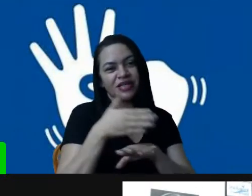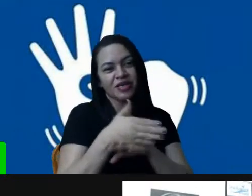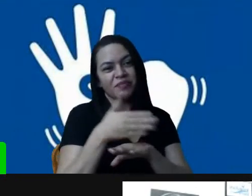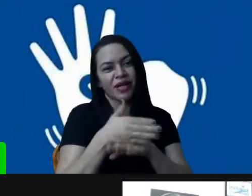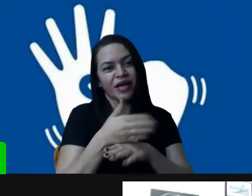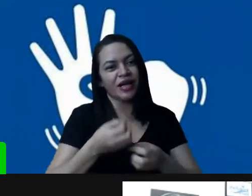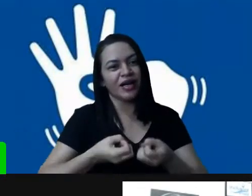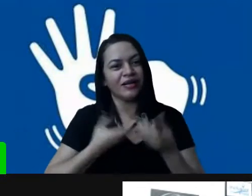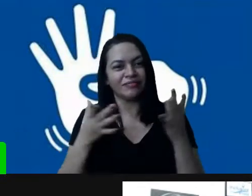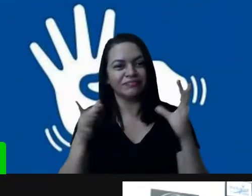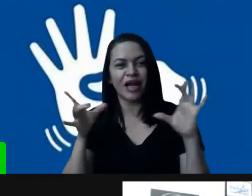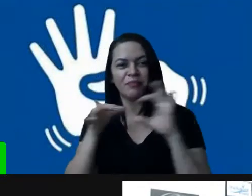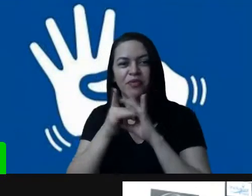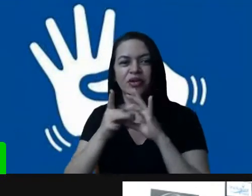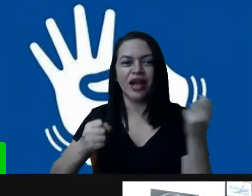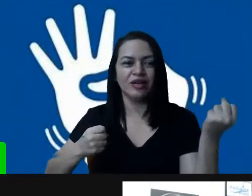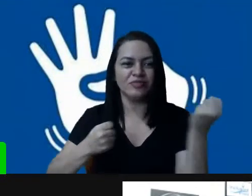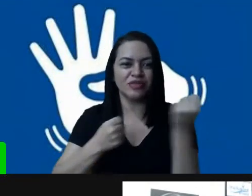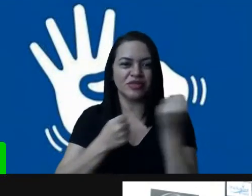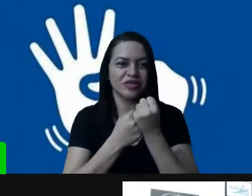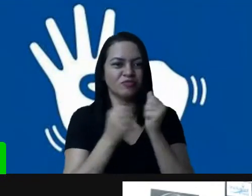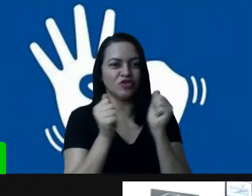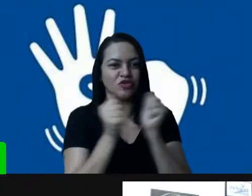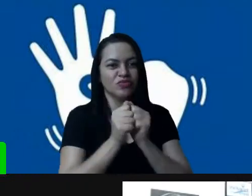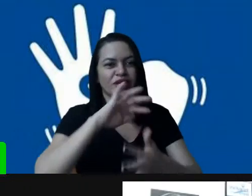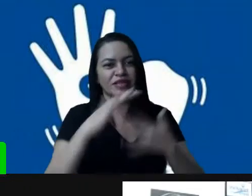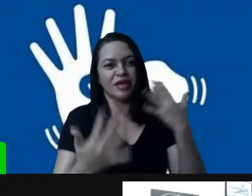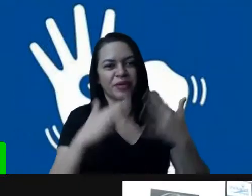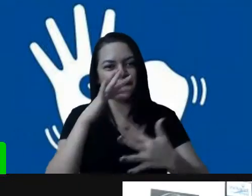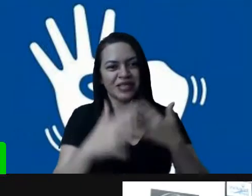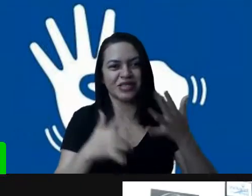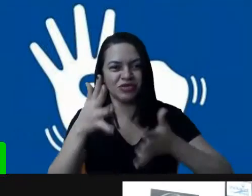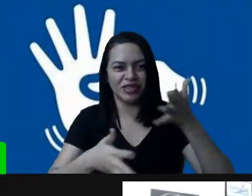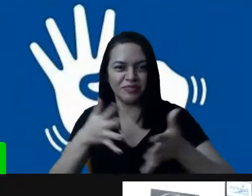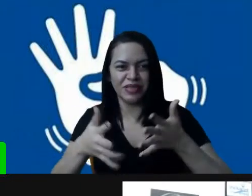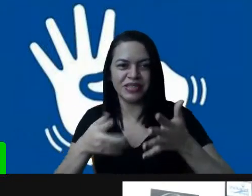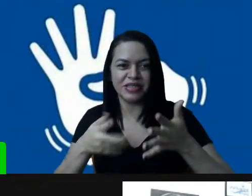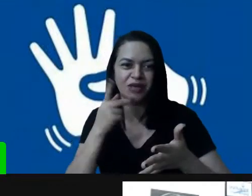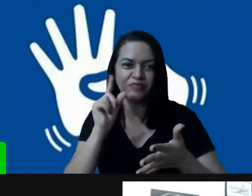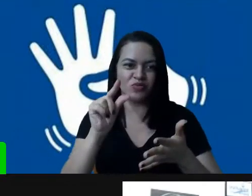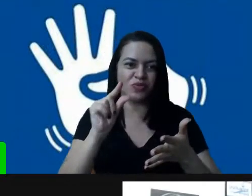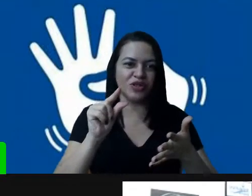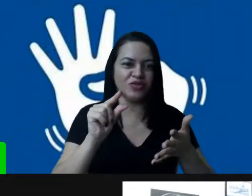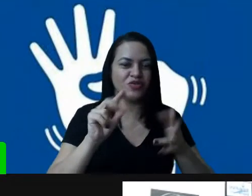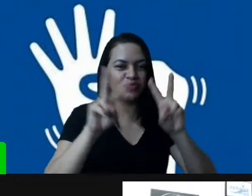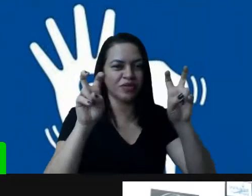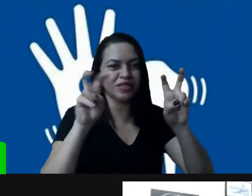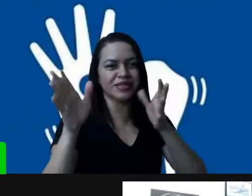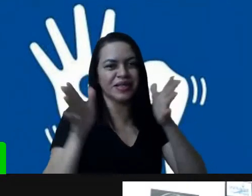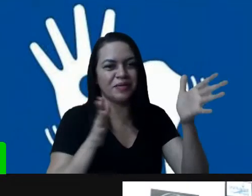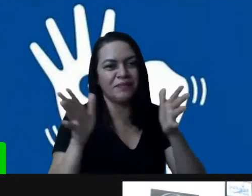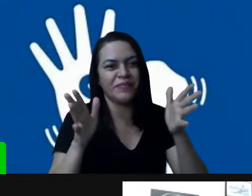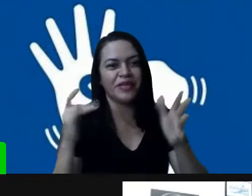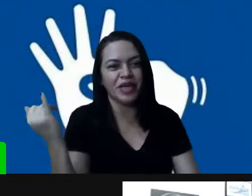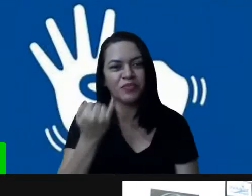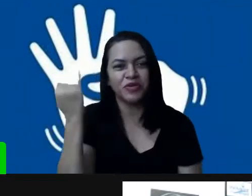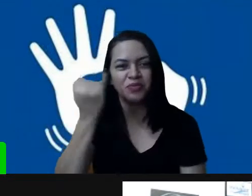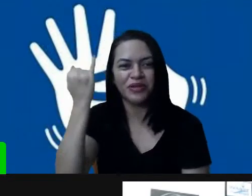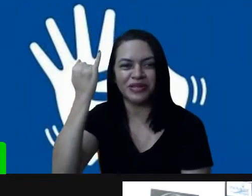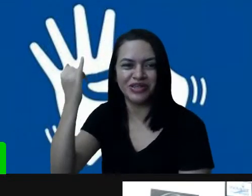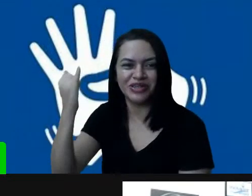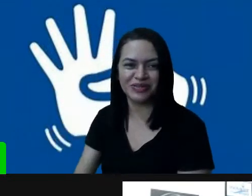estamos aqui para apoiarmos, estarmos juntos na interpretação de Libras e falarmos um pouquinho sobre esse tema, que é